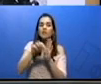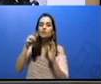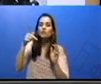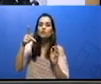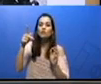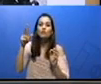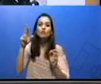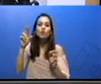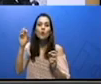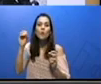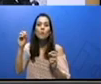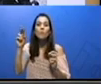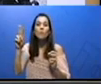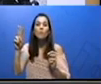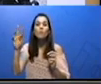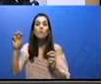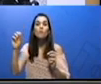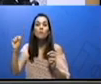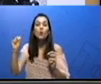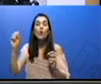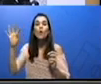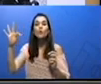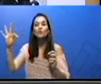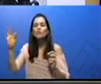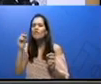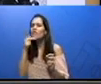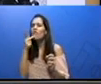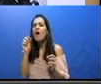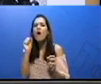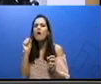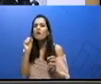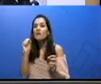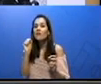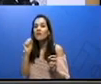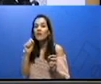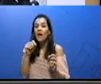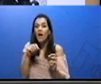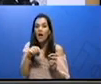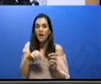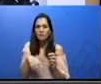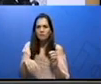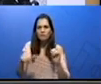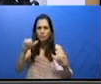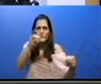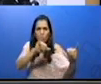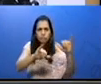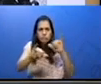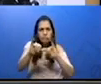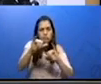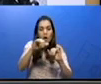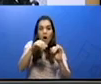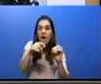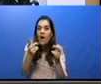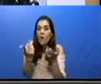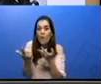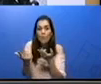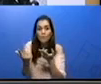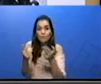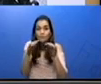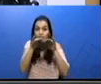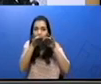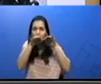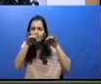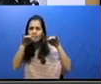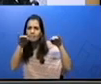proporções definidas, que fala que as substâncias elas reagem sempre em uma mesma proporção. E se